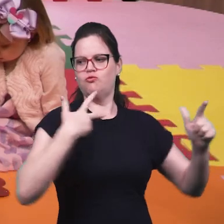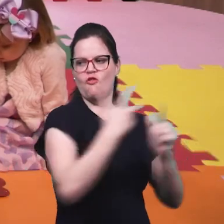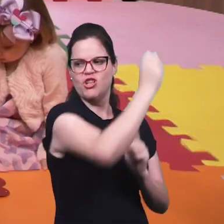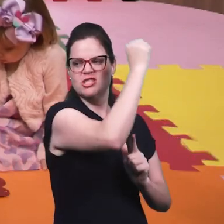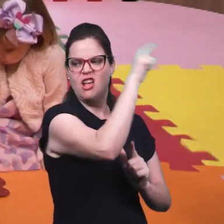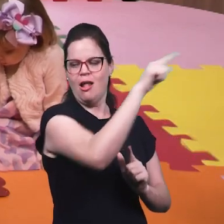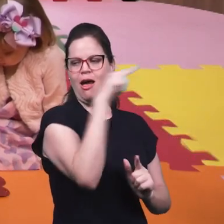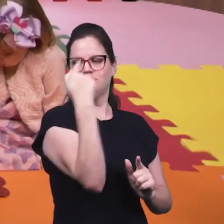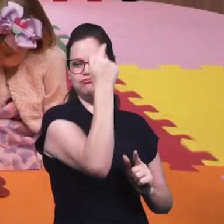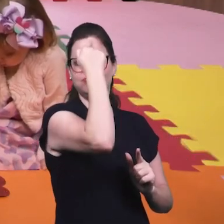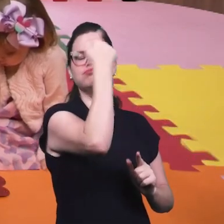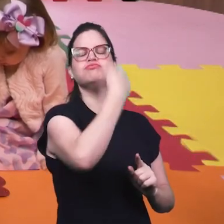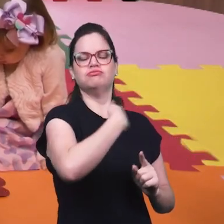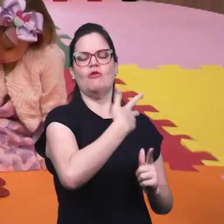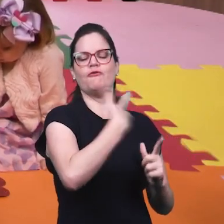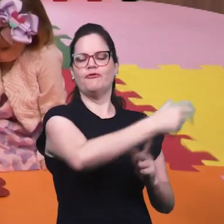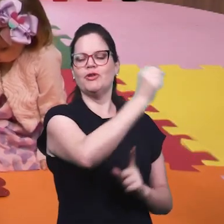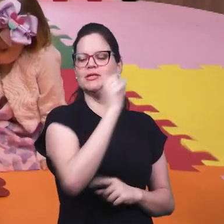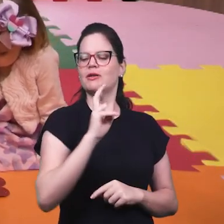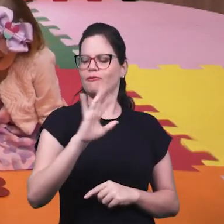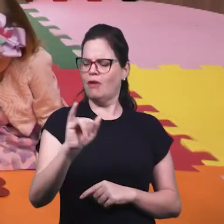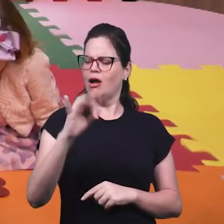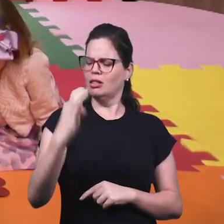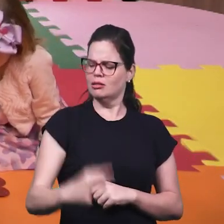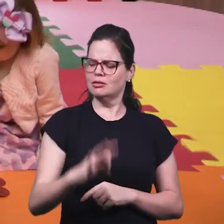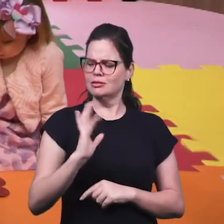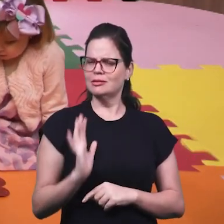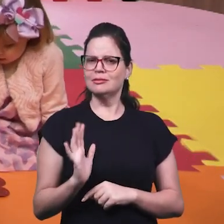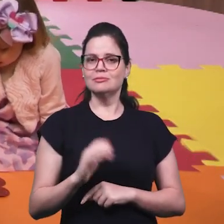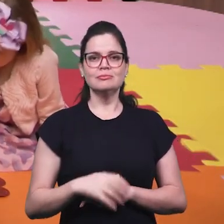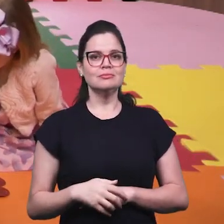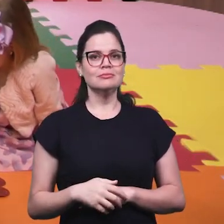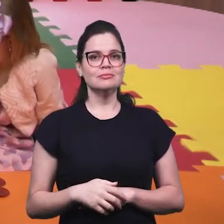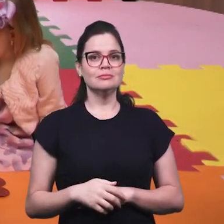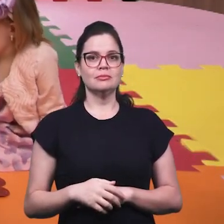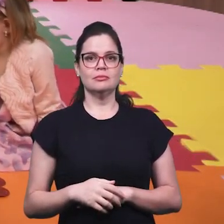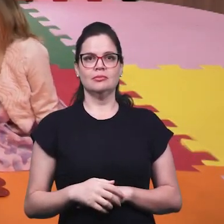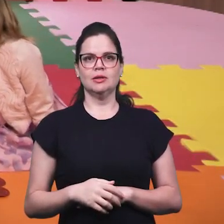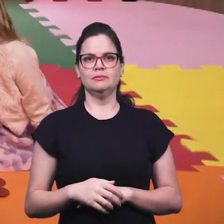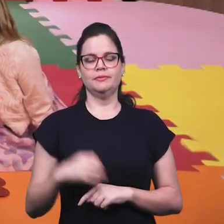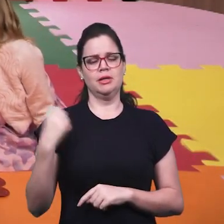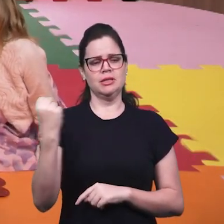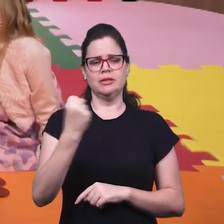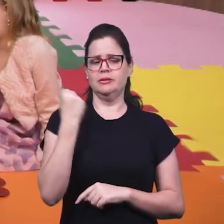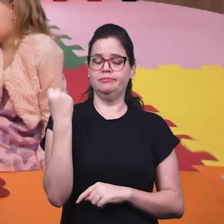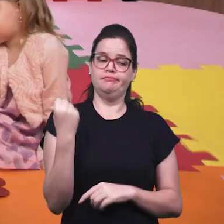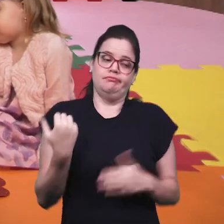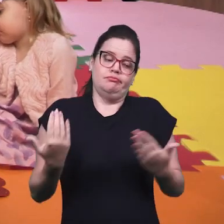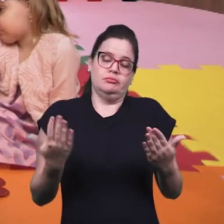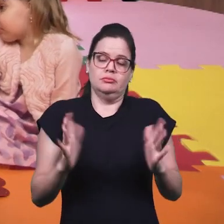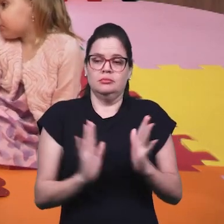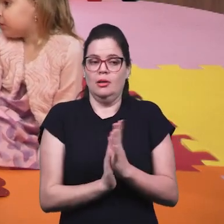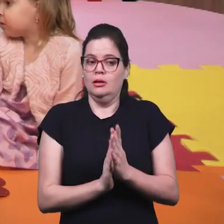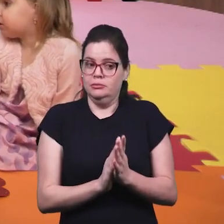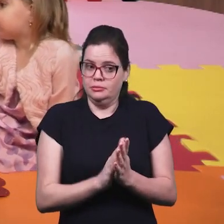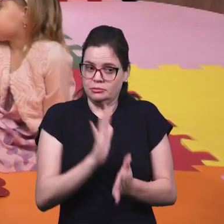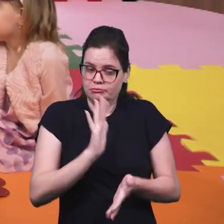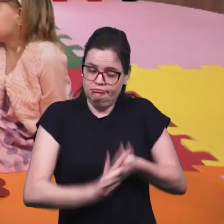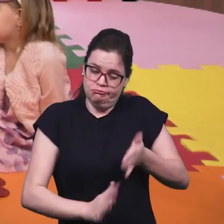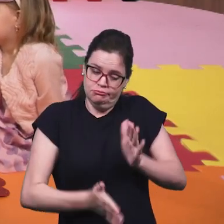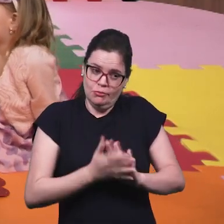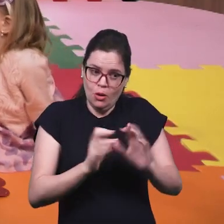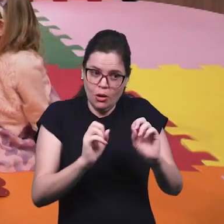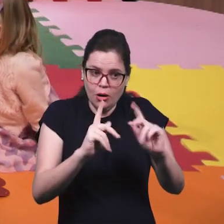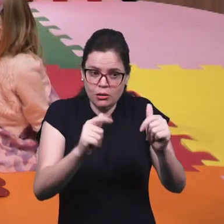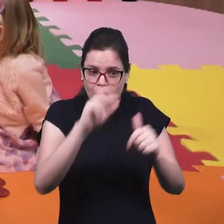me livrar e eu vou vencer a batalha. Aí Saul falou assim, então vai, e que o